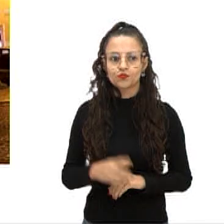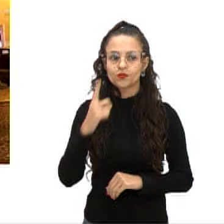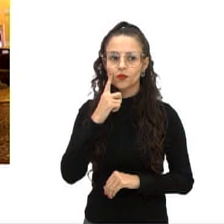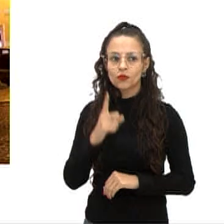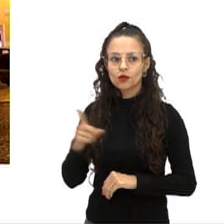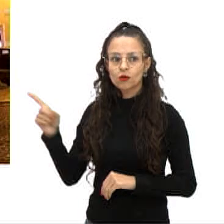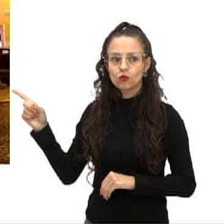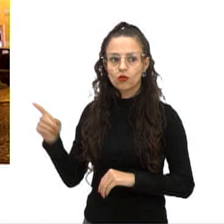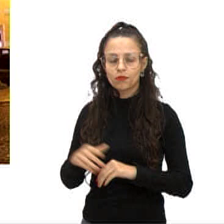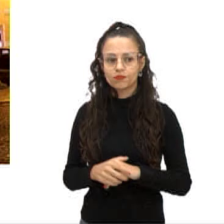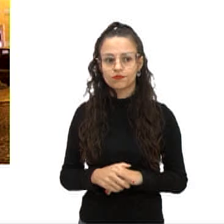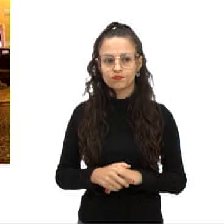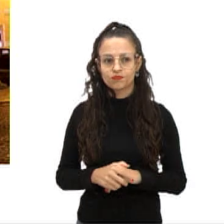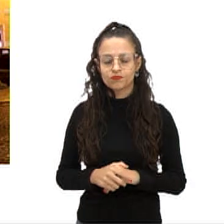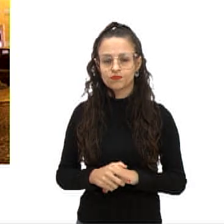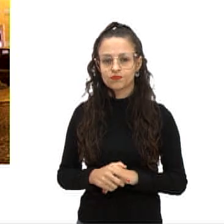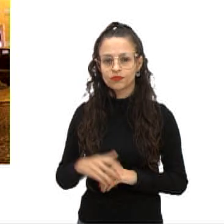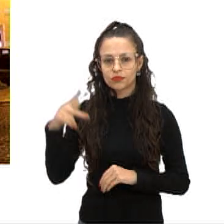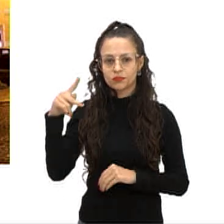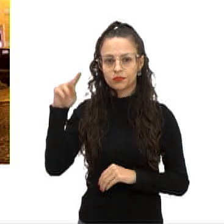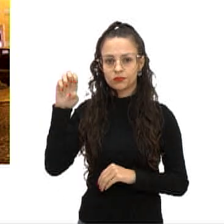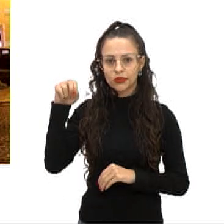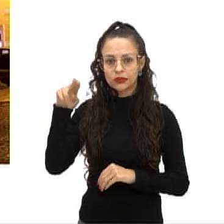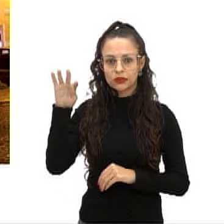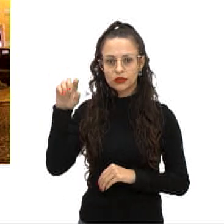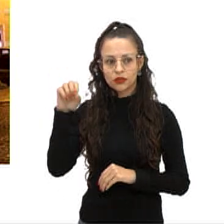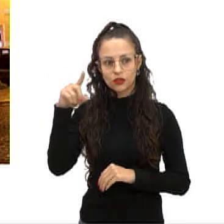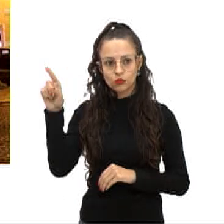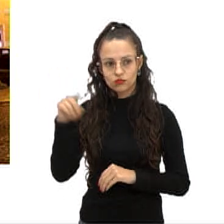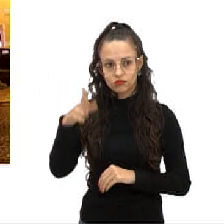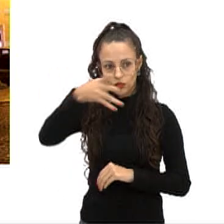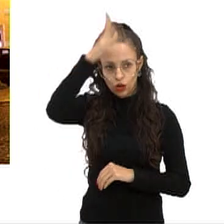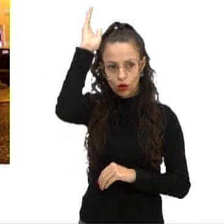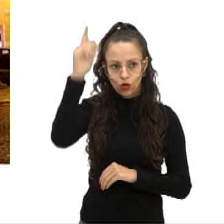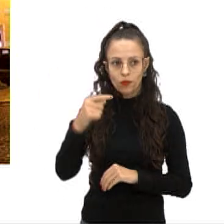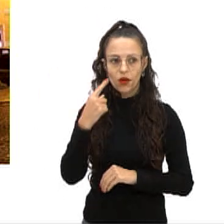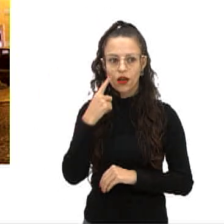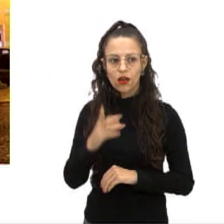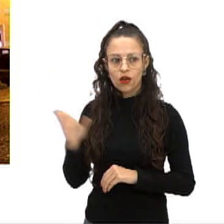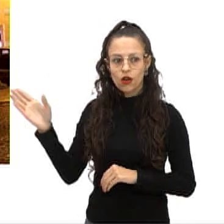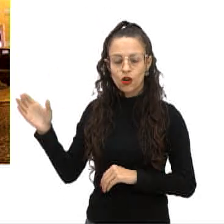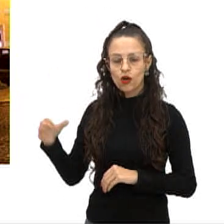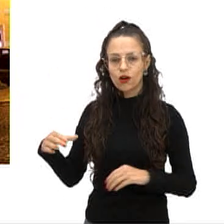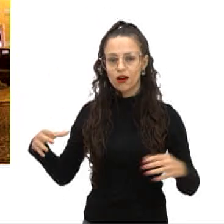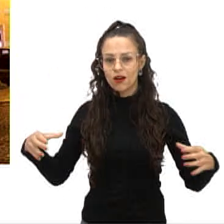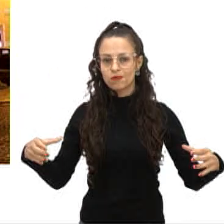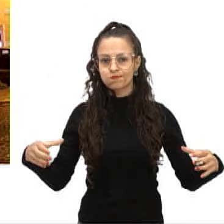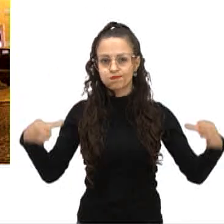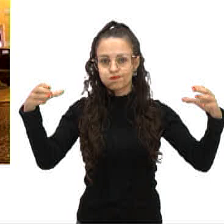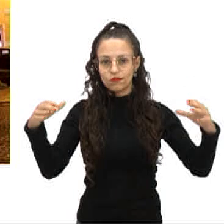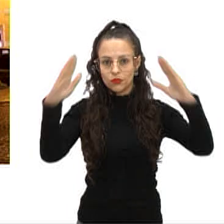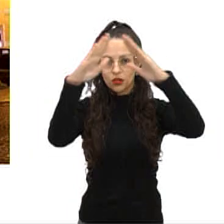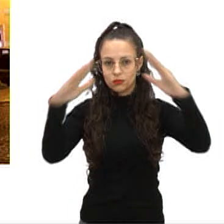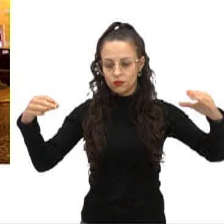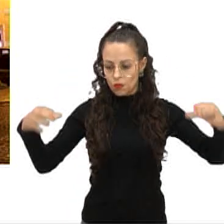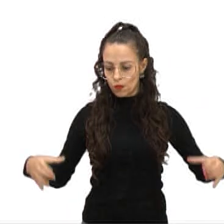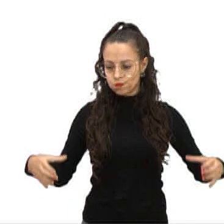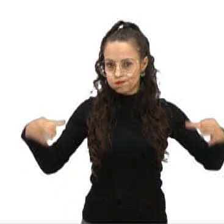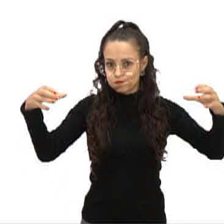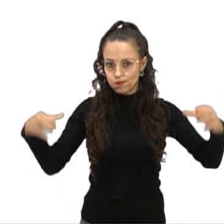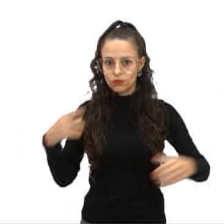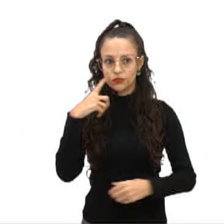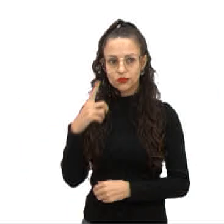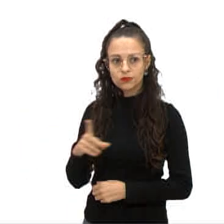Então, está aqui o Panteão em Roma, de 27 a.C., né? A fachada, e aqui a parte abobadada, né, que a gente vai